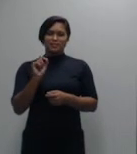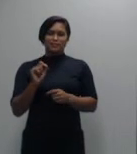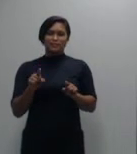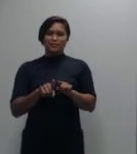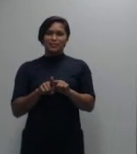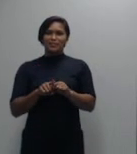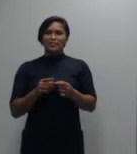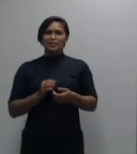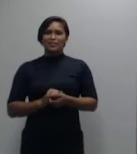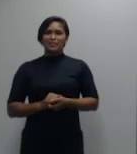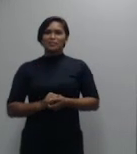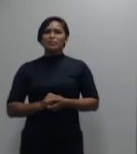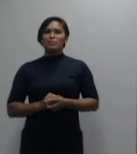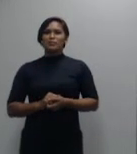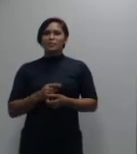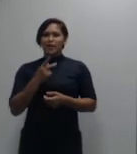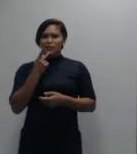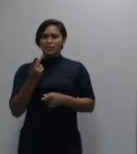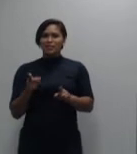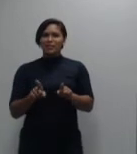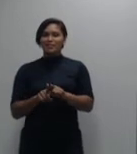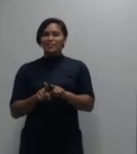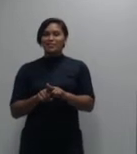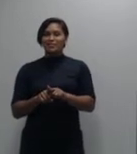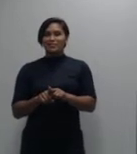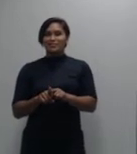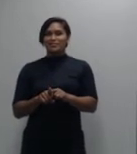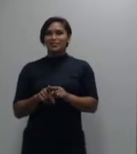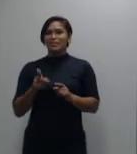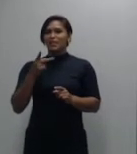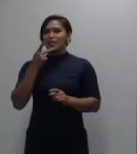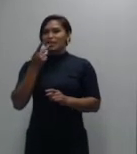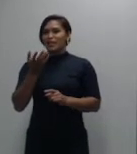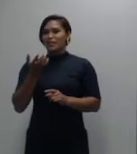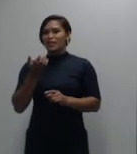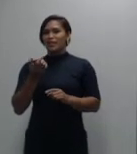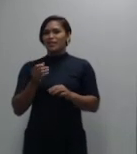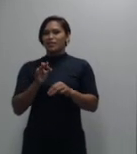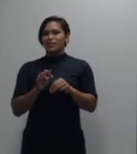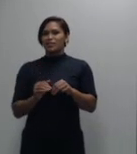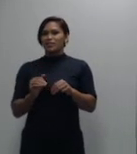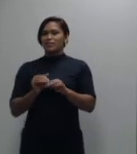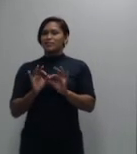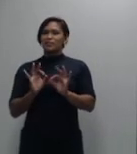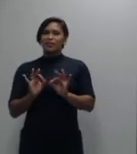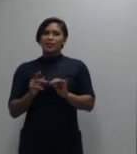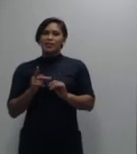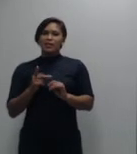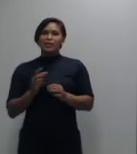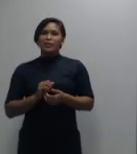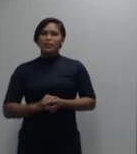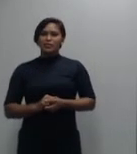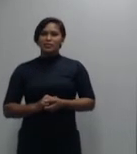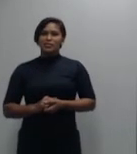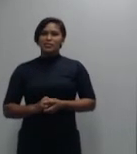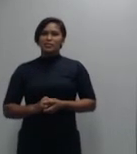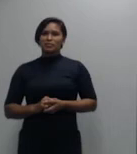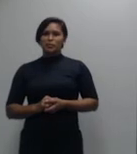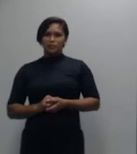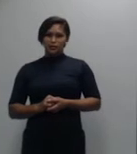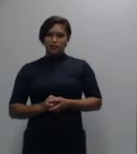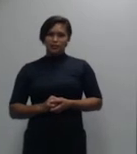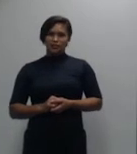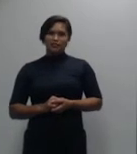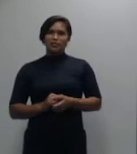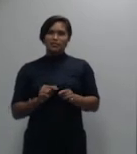e o governo ela eu baixo por essa